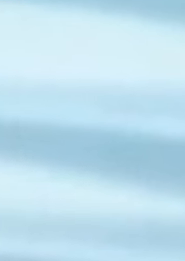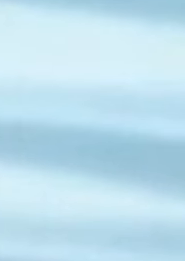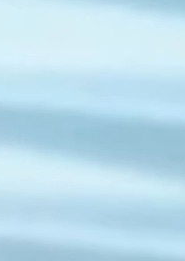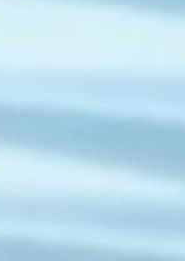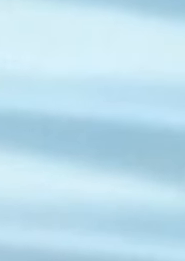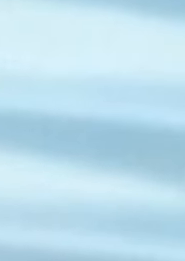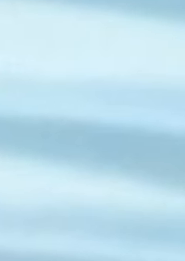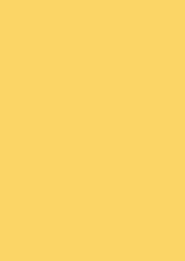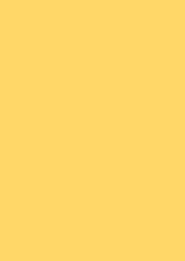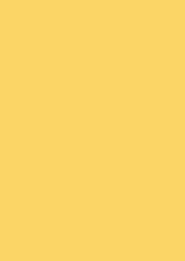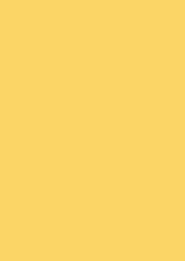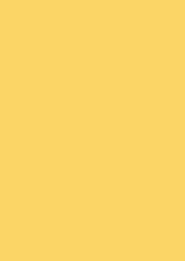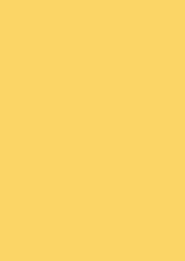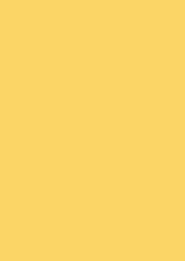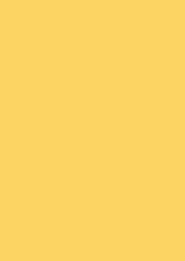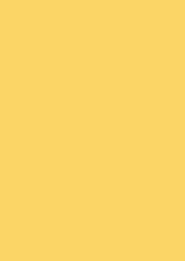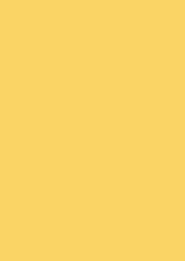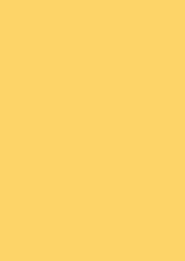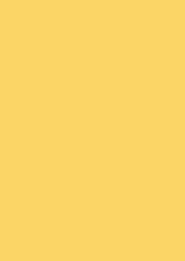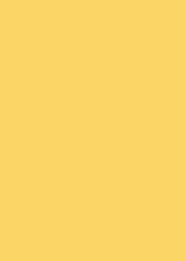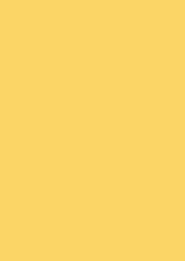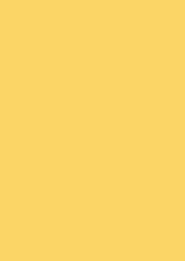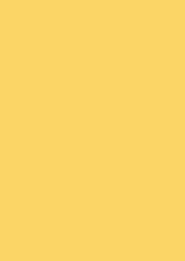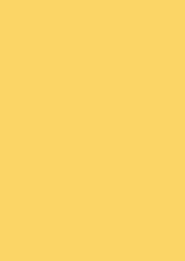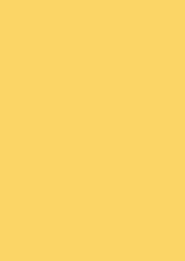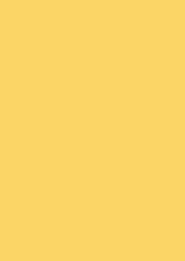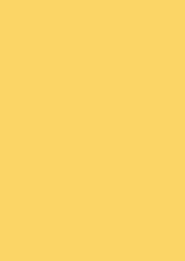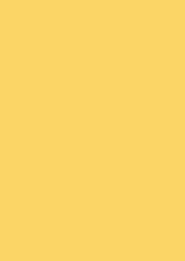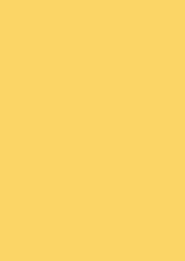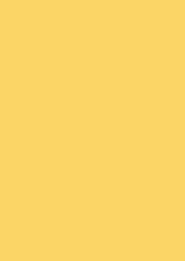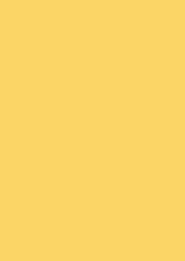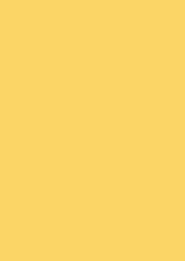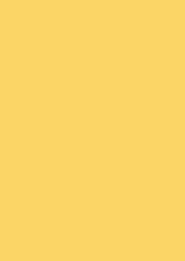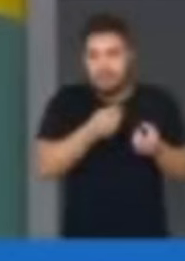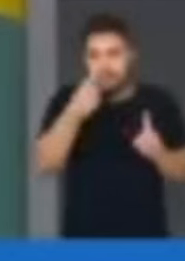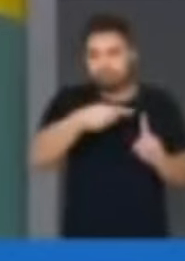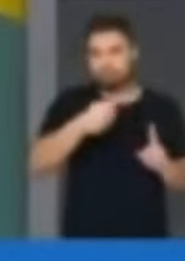Gospel. A fábrica de vídeos.